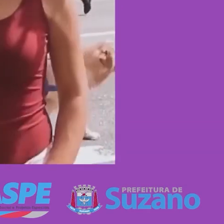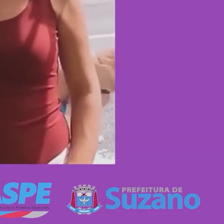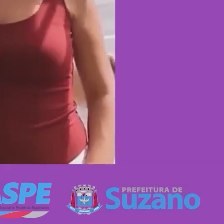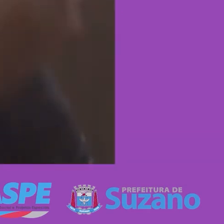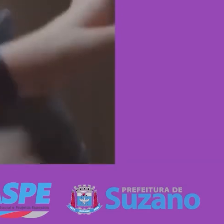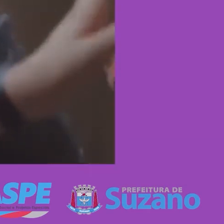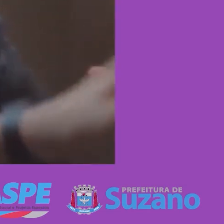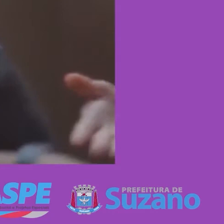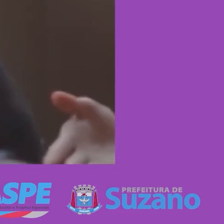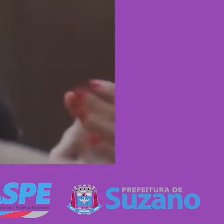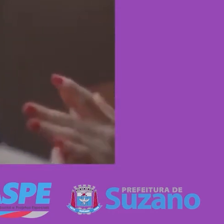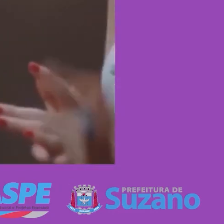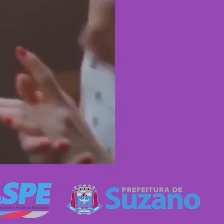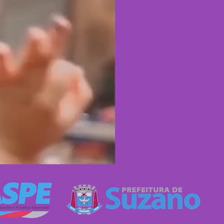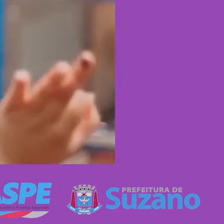Ficamos felizes.